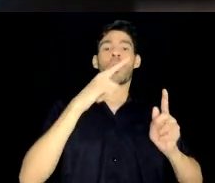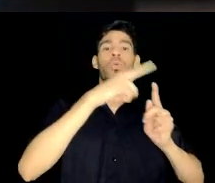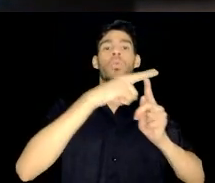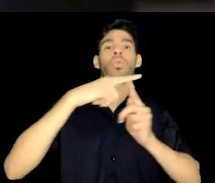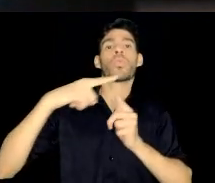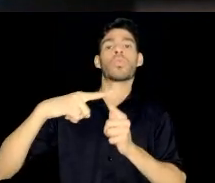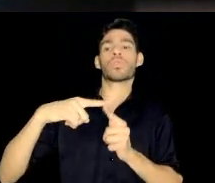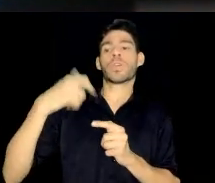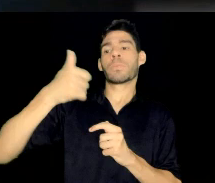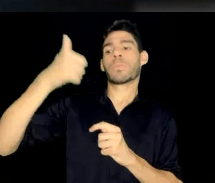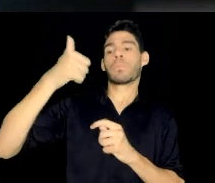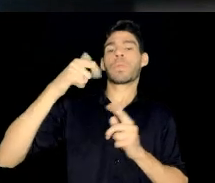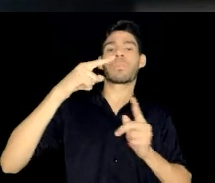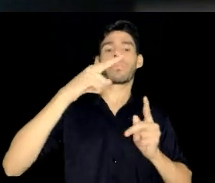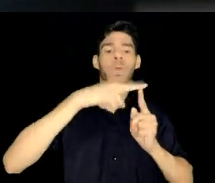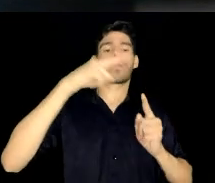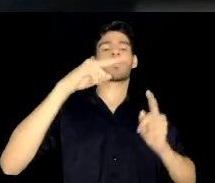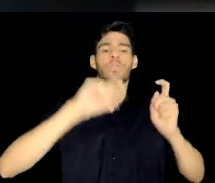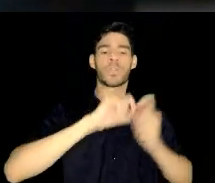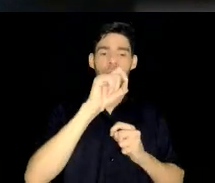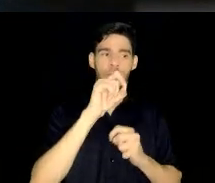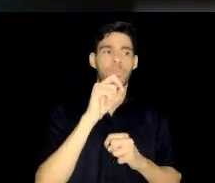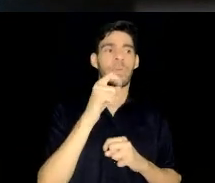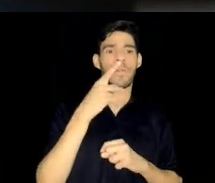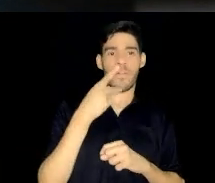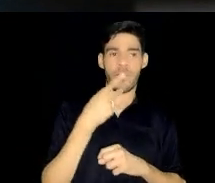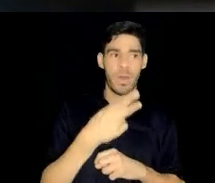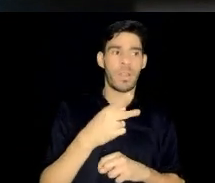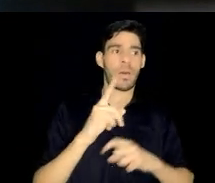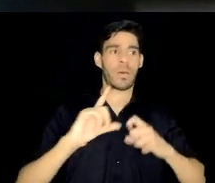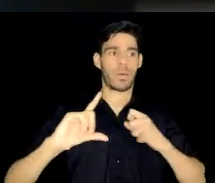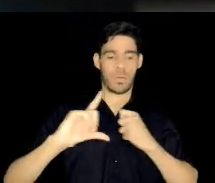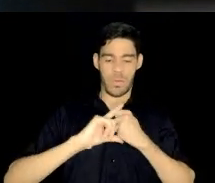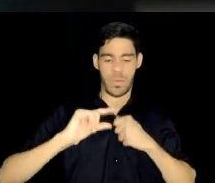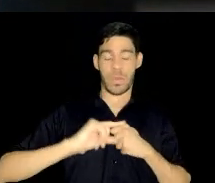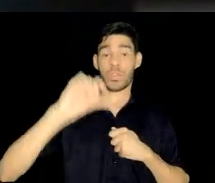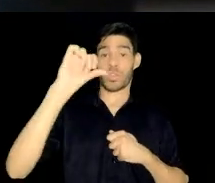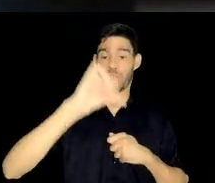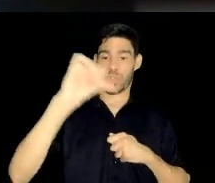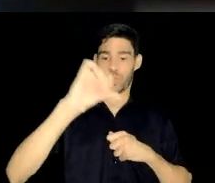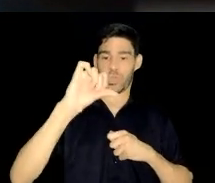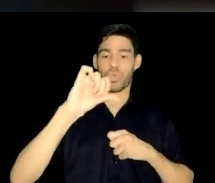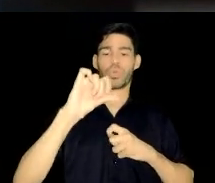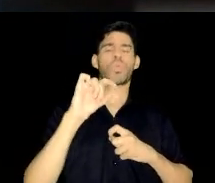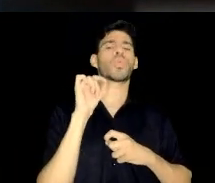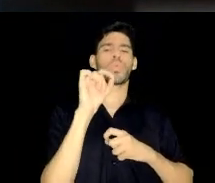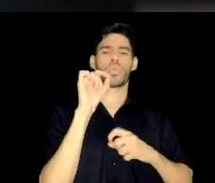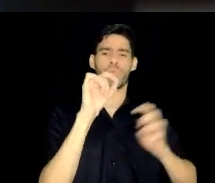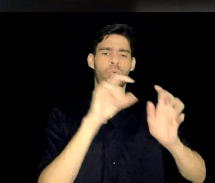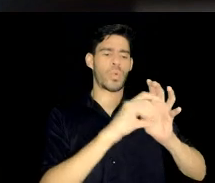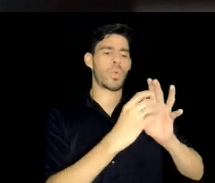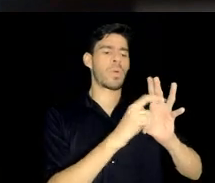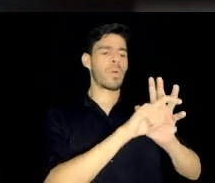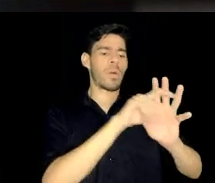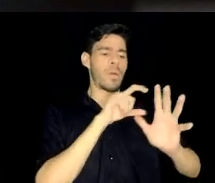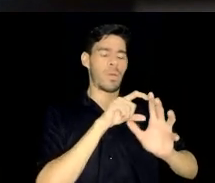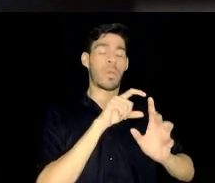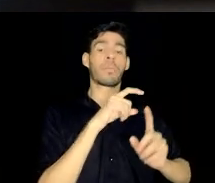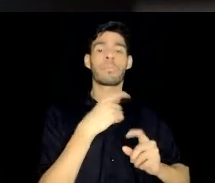tipos penais. O primeiro tipo penal que nós vamos examinar é o do artigo 9º. O artigo